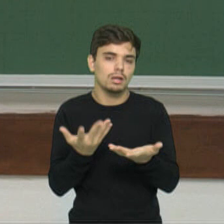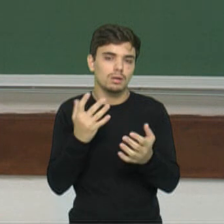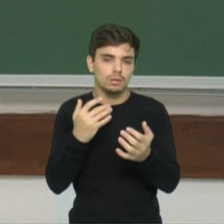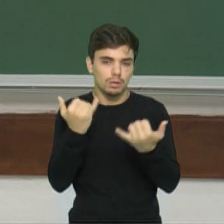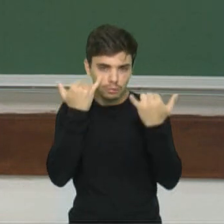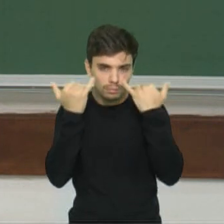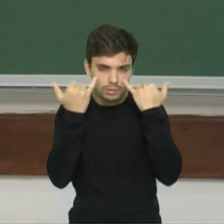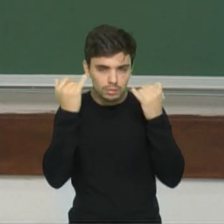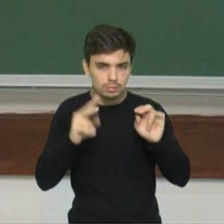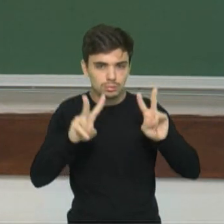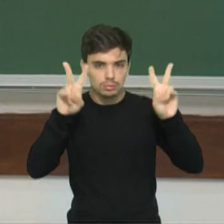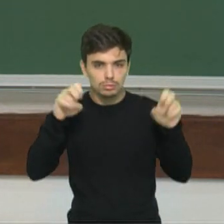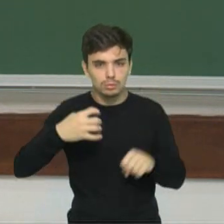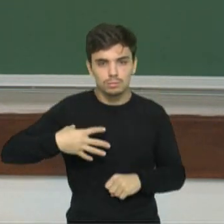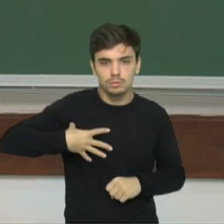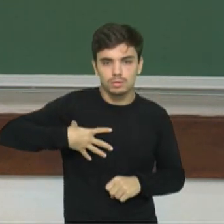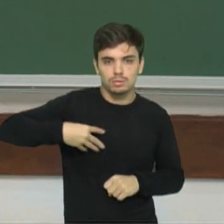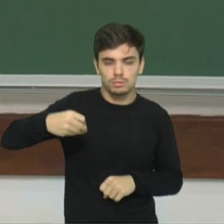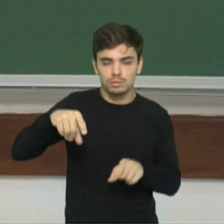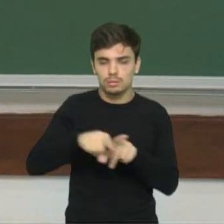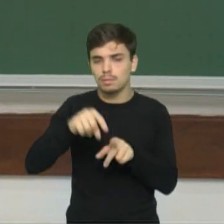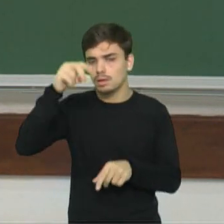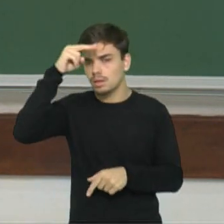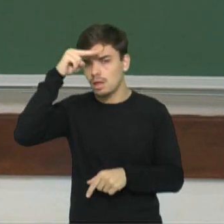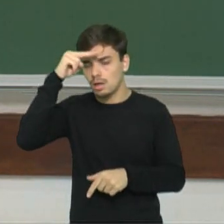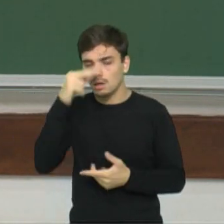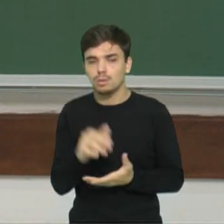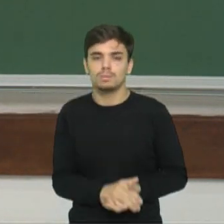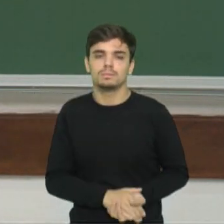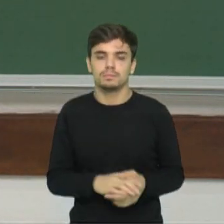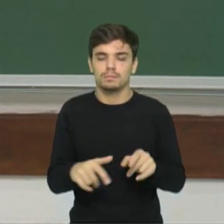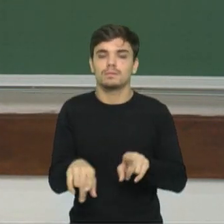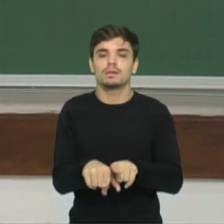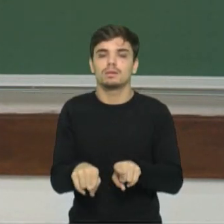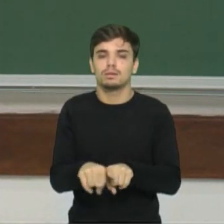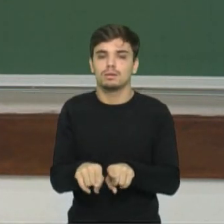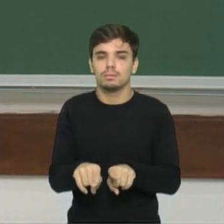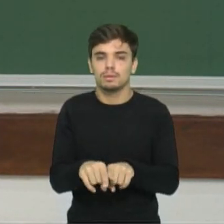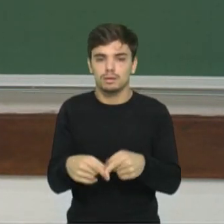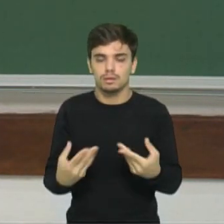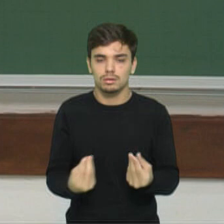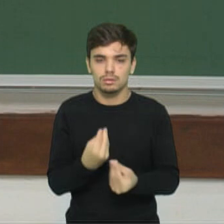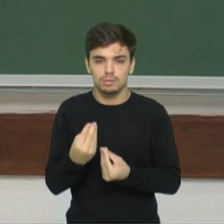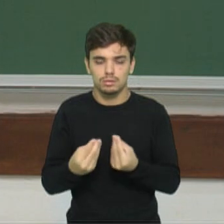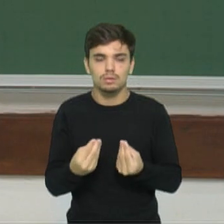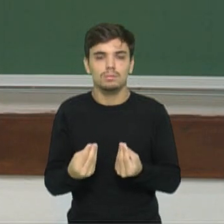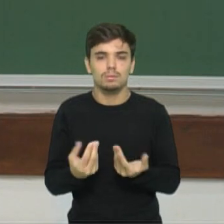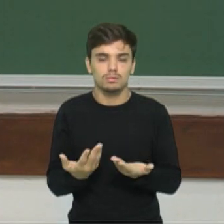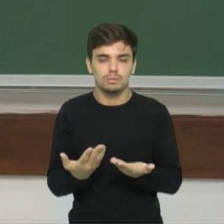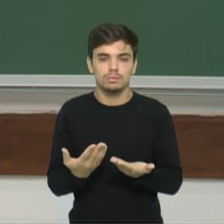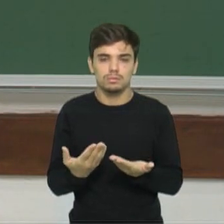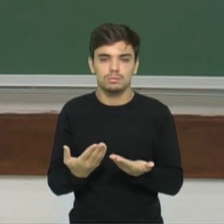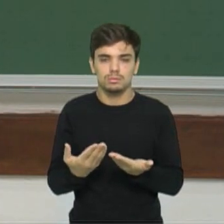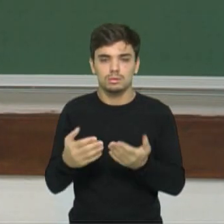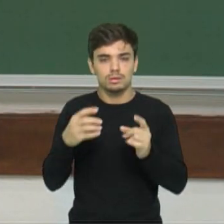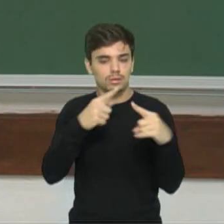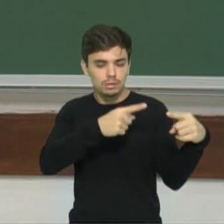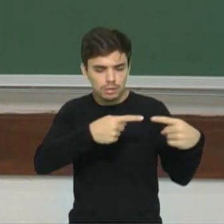do paradeiro de seus filhos e netos. E também a questão da Guerra das Maldivas, uma guerra na década de 80,